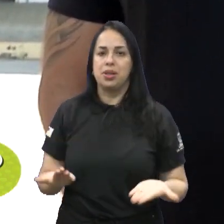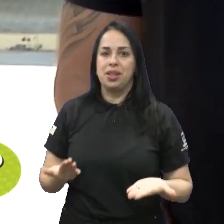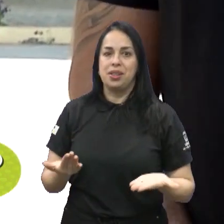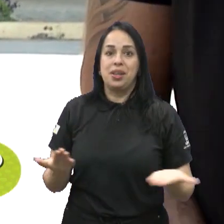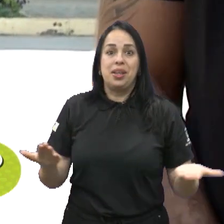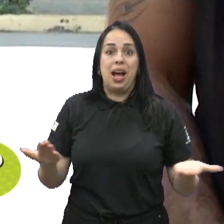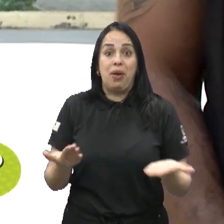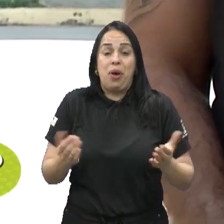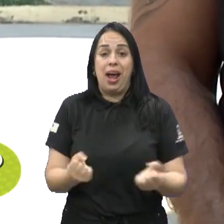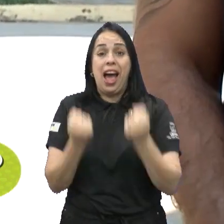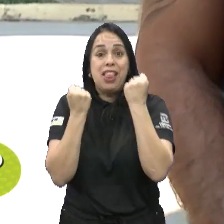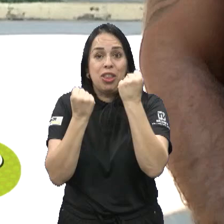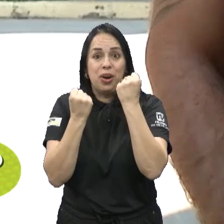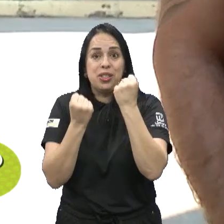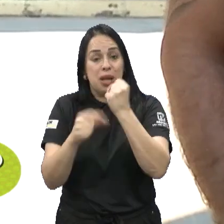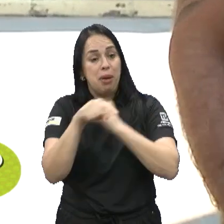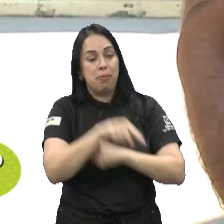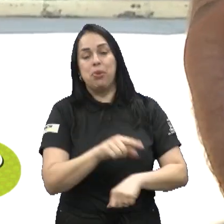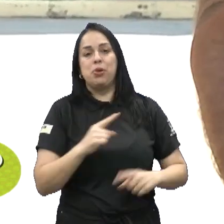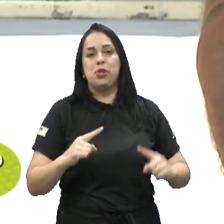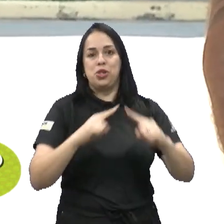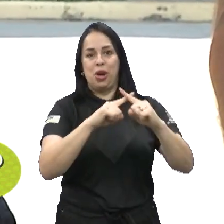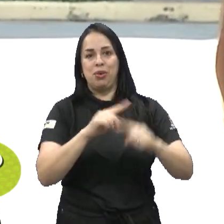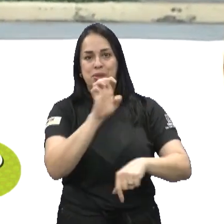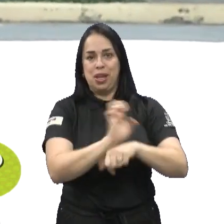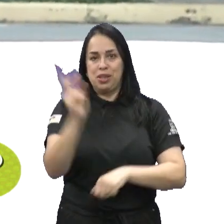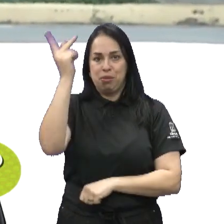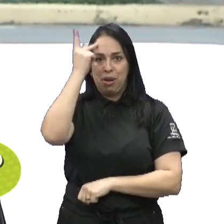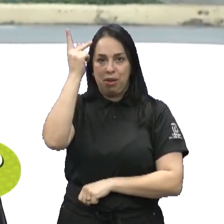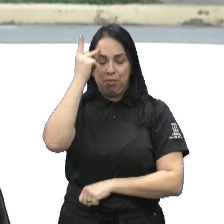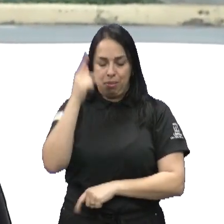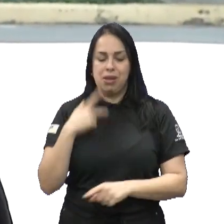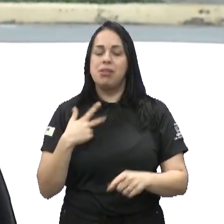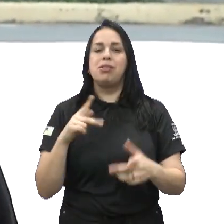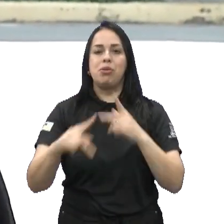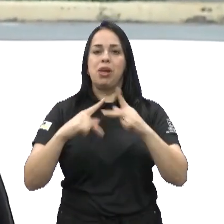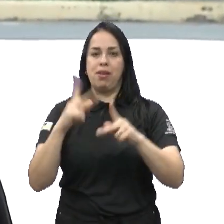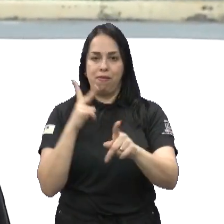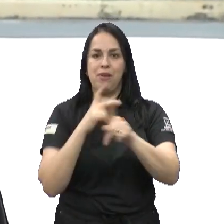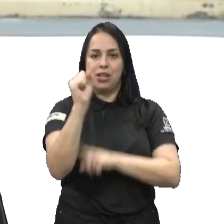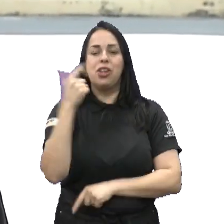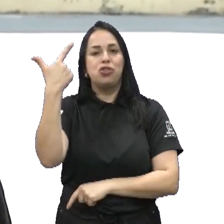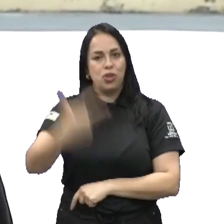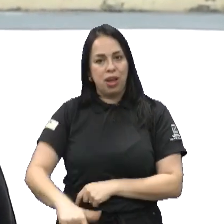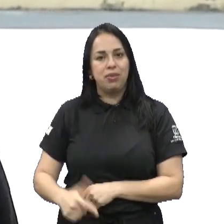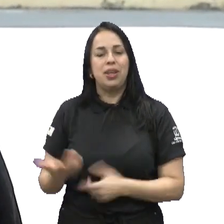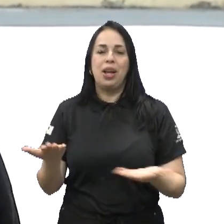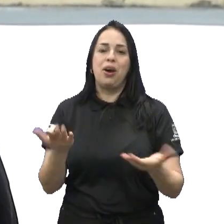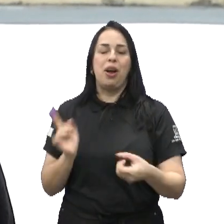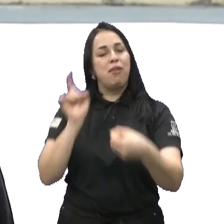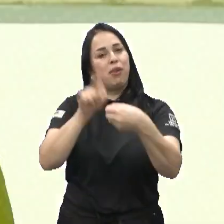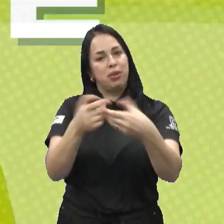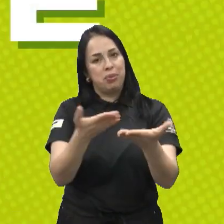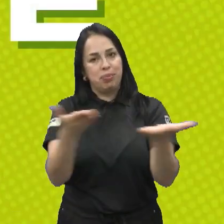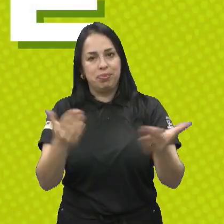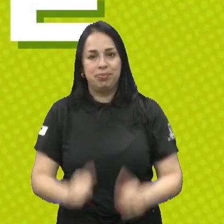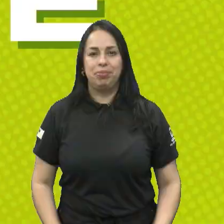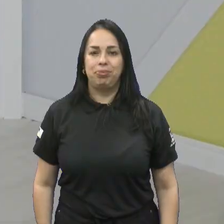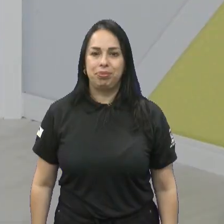agora a torcida para os Jogos Abertos, para que São José venha aí ser campeão novamente. Eu volto com você no estúdio.